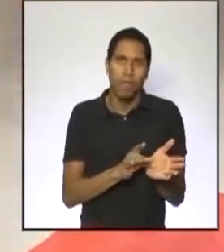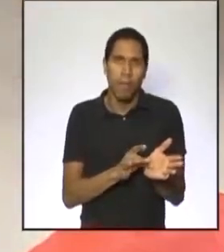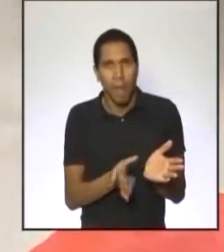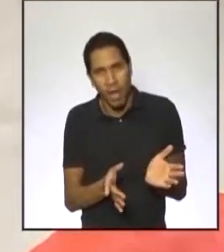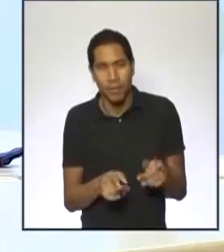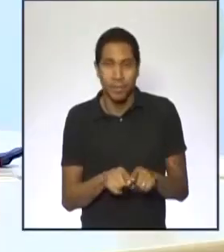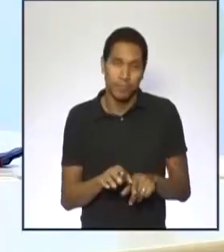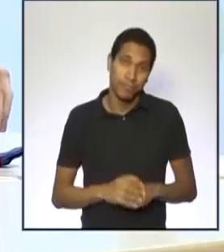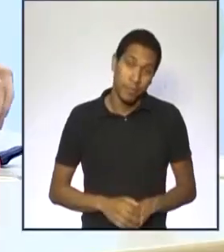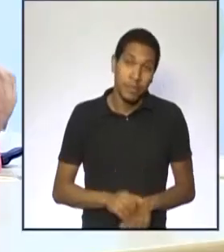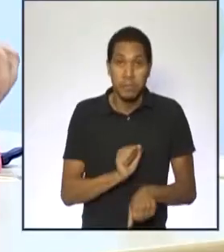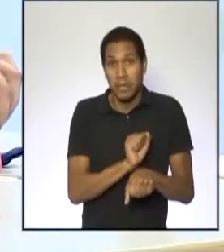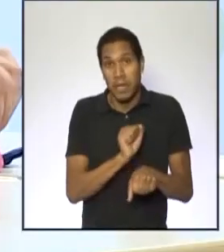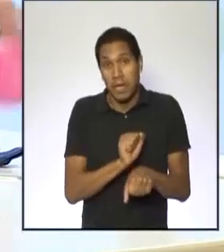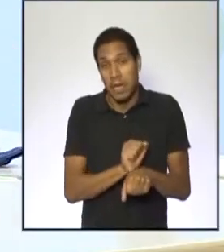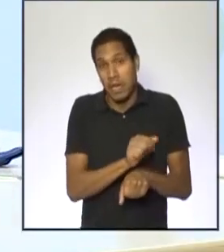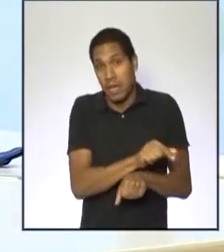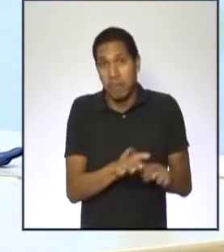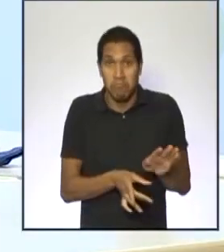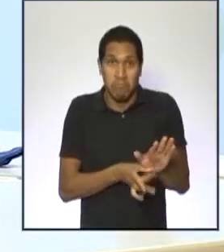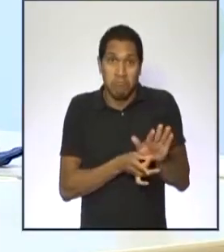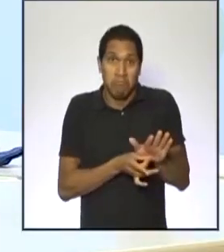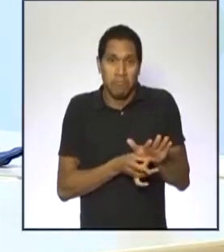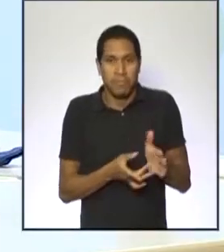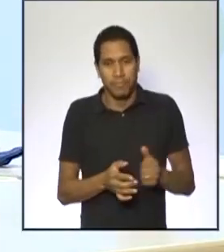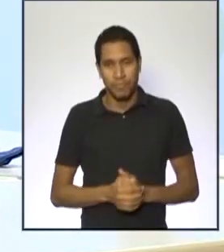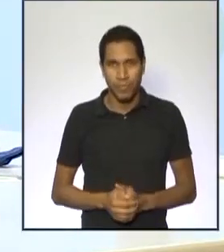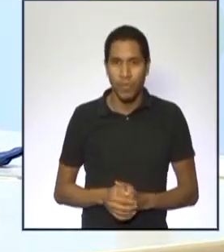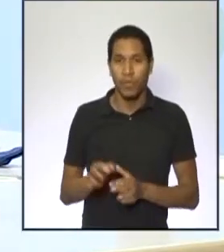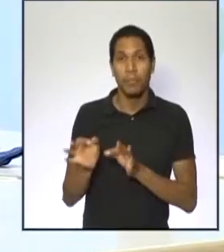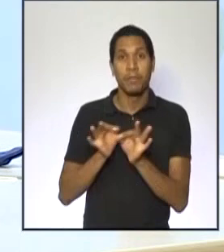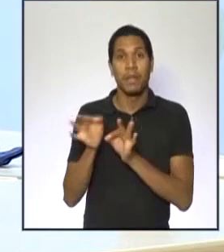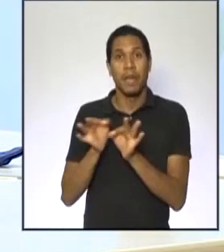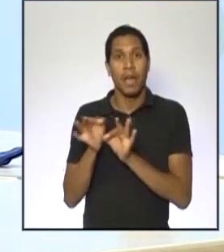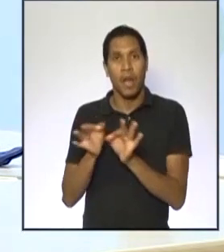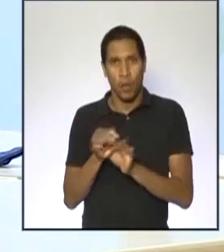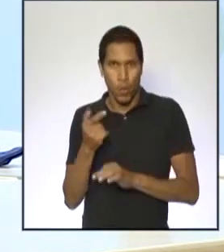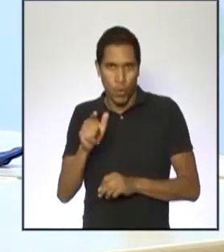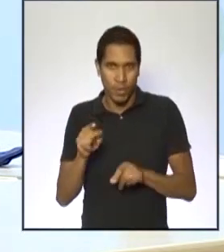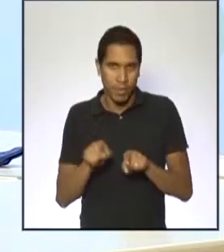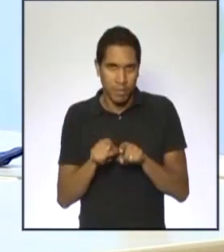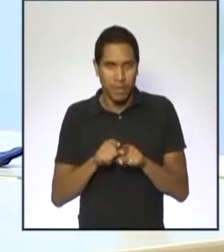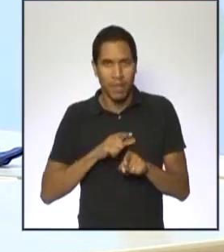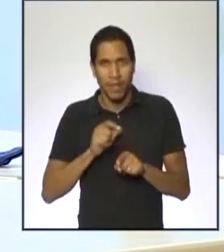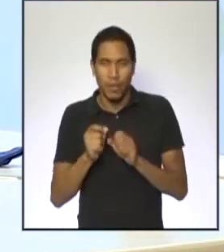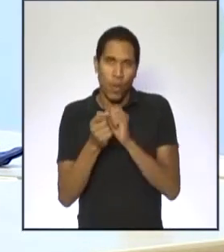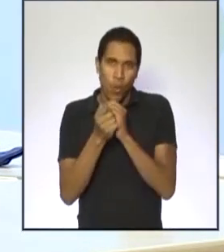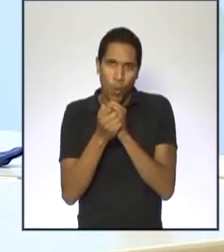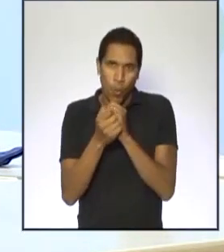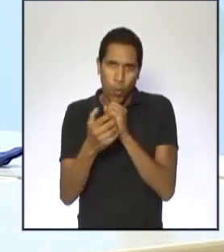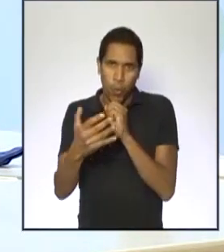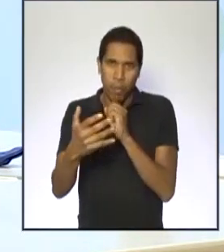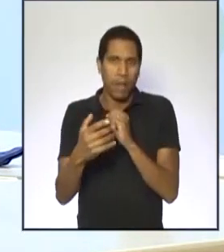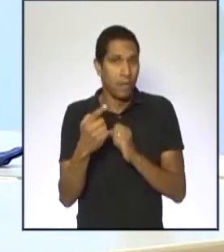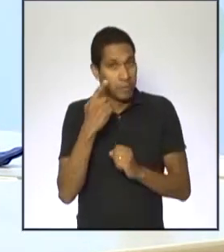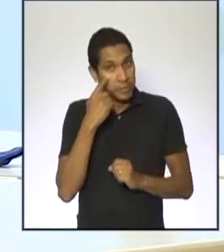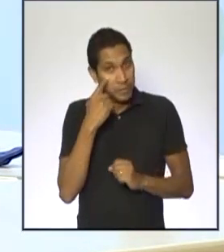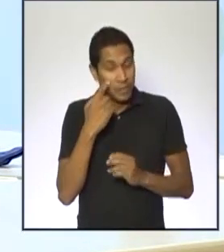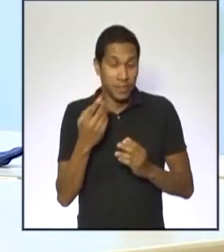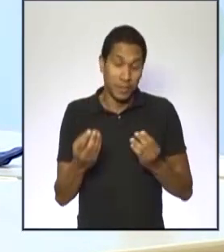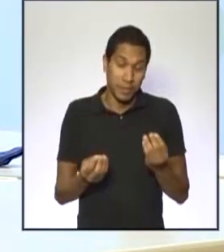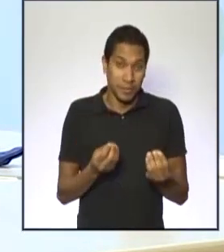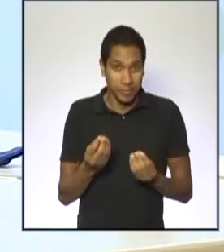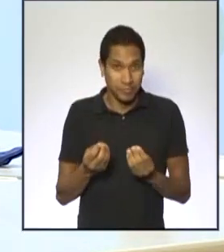Enquanto ela vai secando, já vamos preparando, então, essa outra parte aqui, a parte